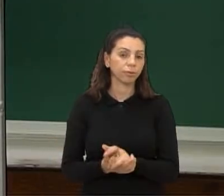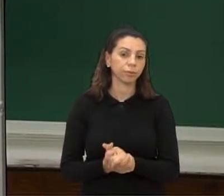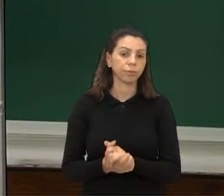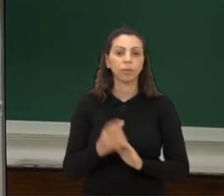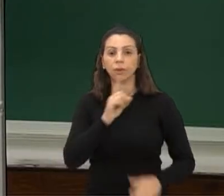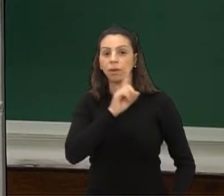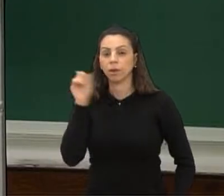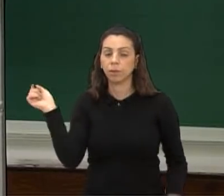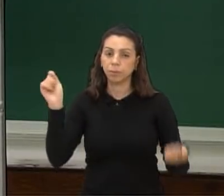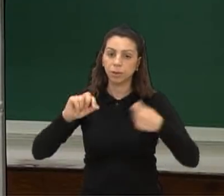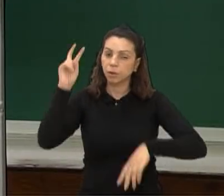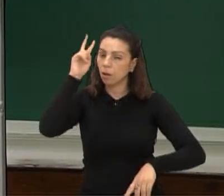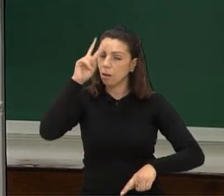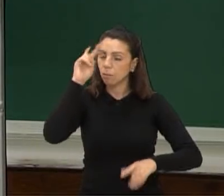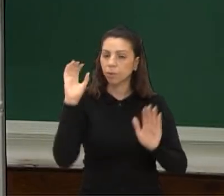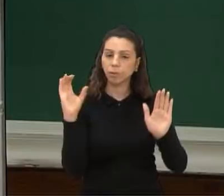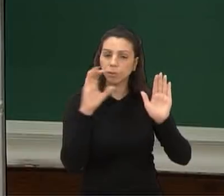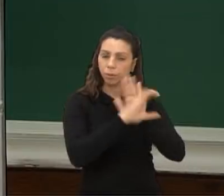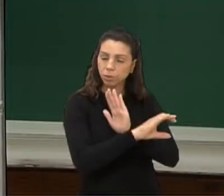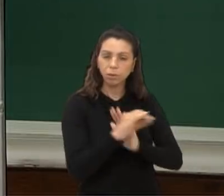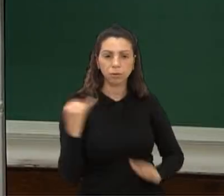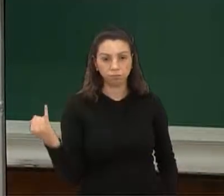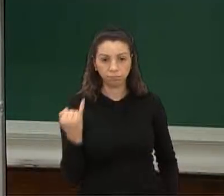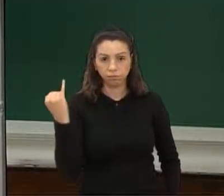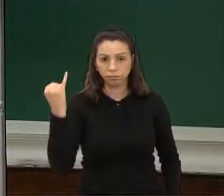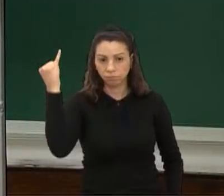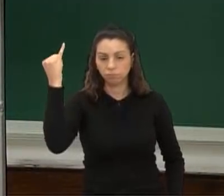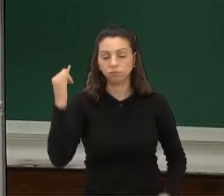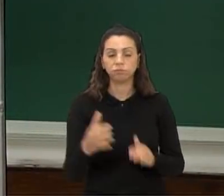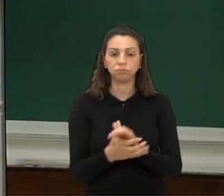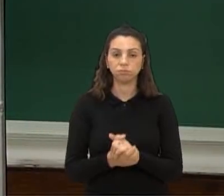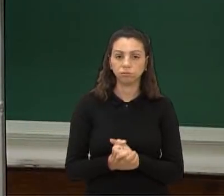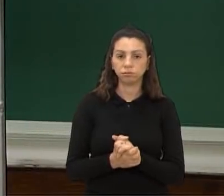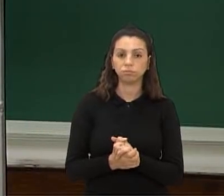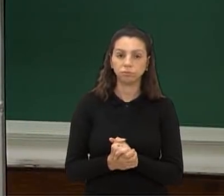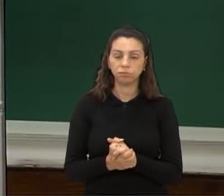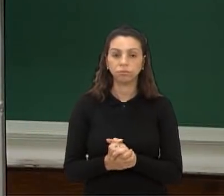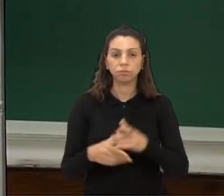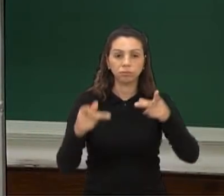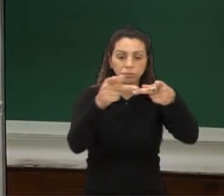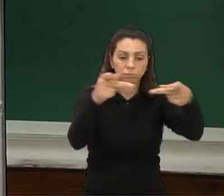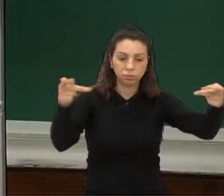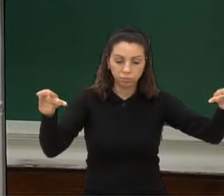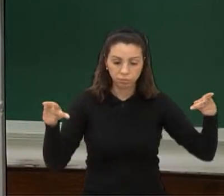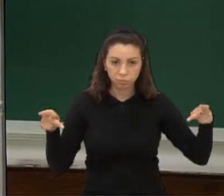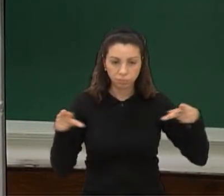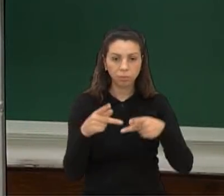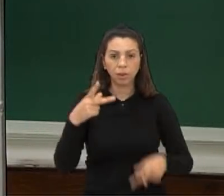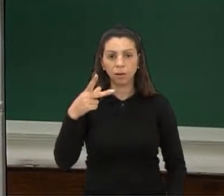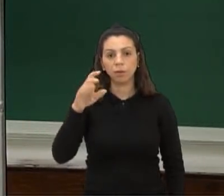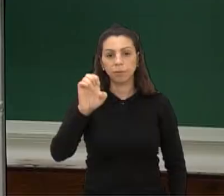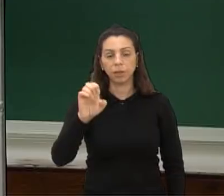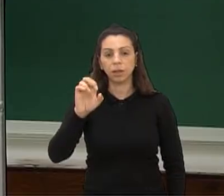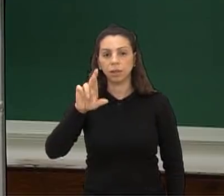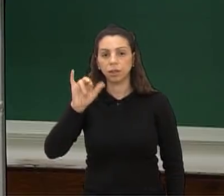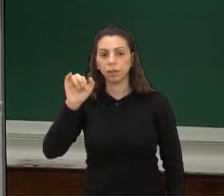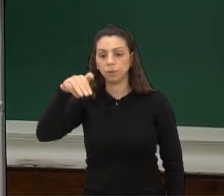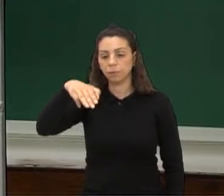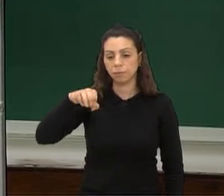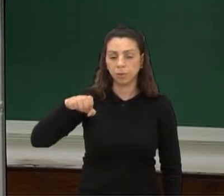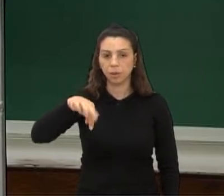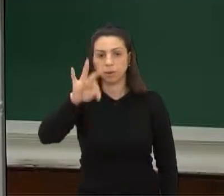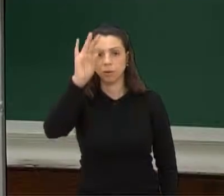80 metros, escreva uma equação que nos permita calcular o comprimento e a largura do